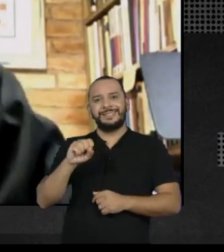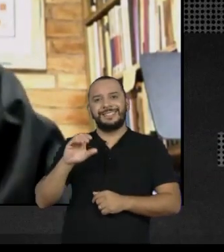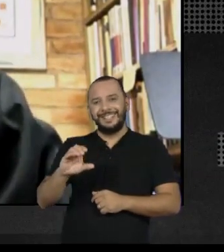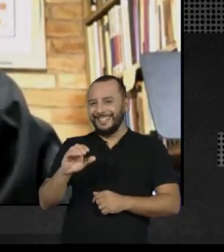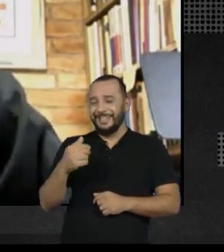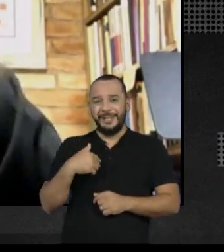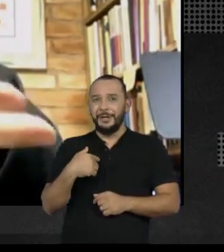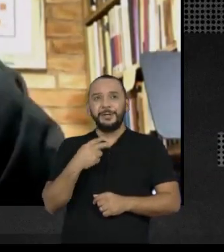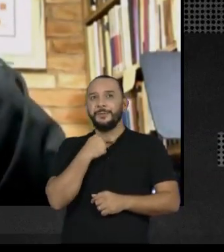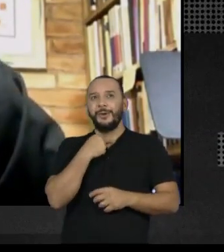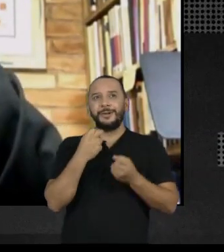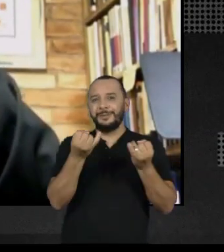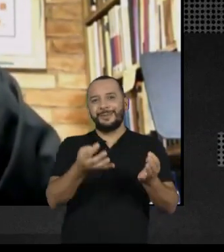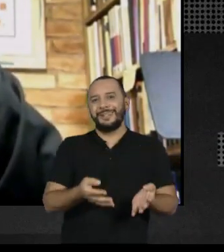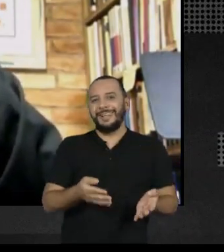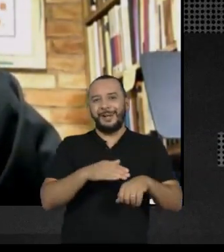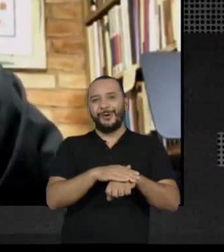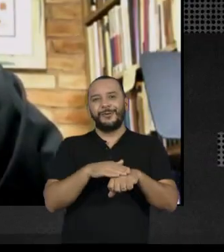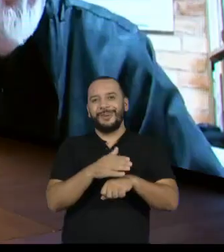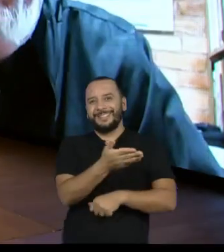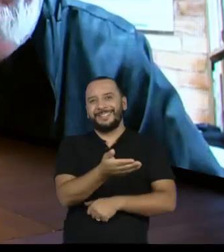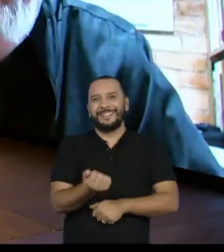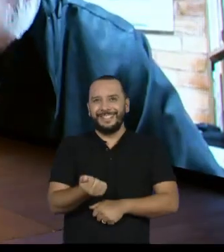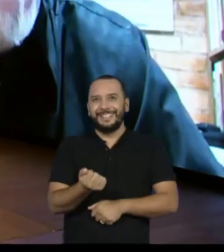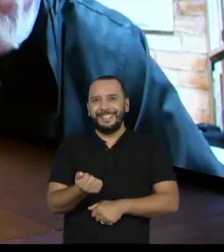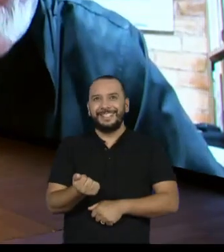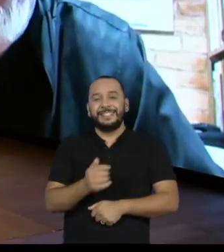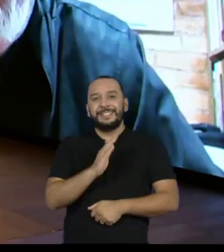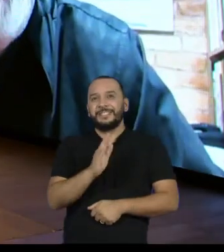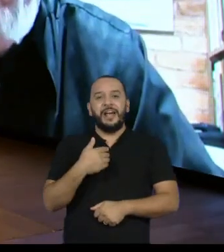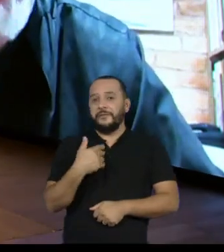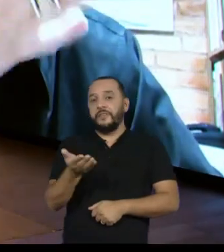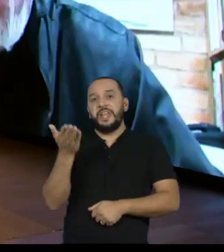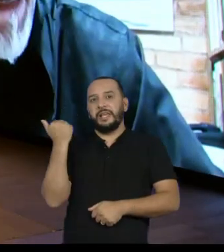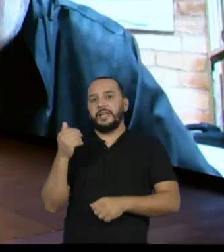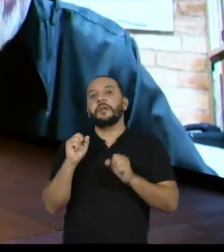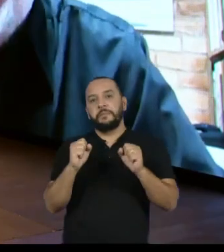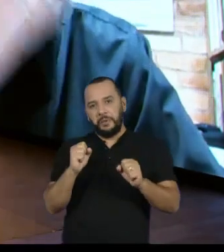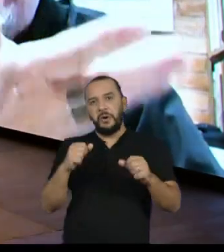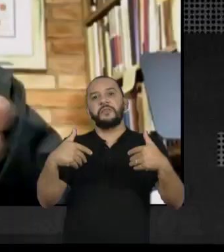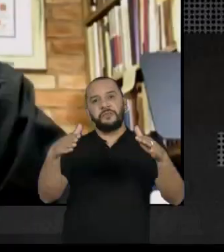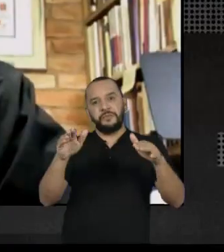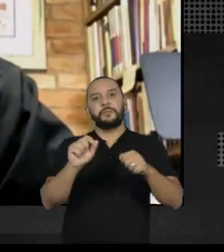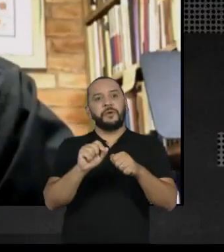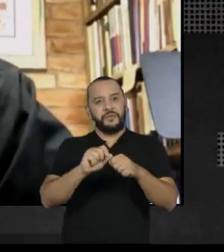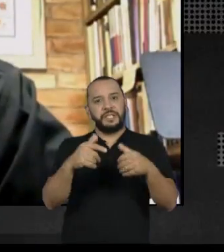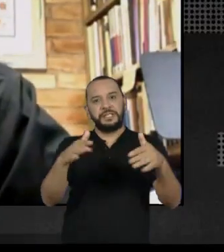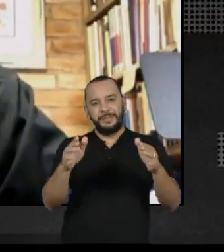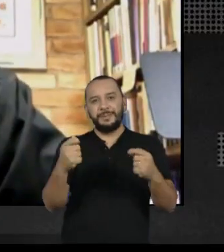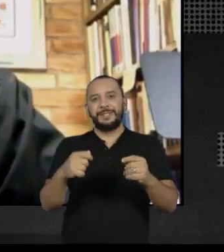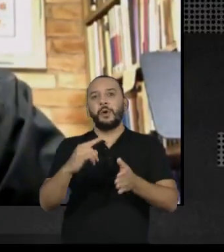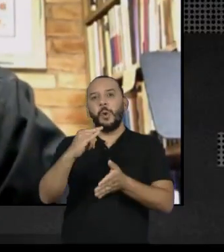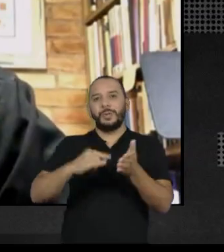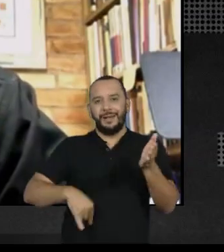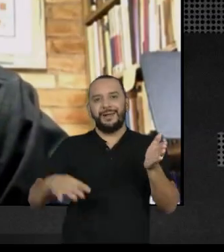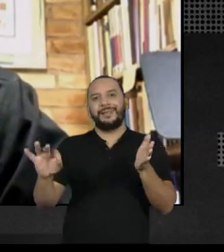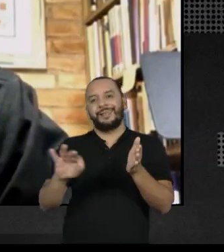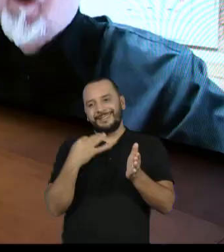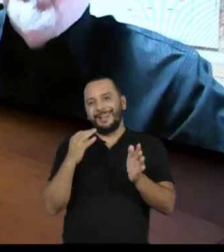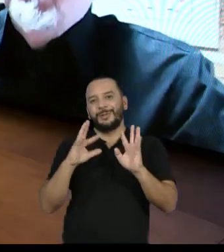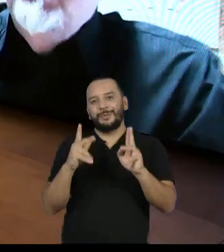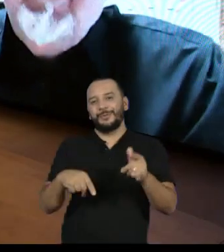cá conversar comigo, você fica aqui na minha casa. E aí, ok, eu chego lá no Sesc e falo assim, mas